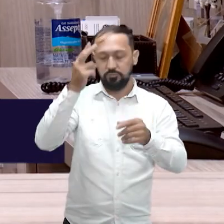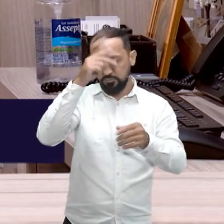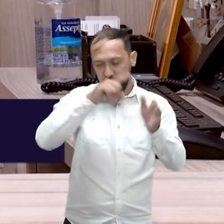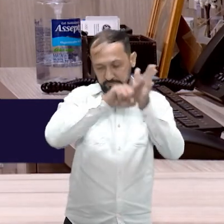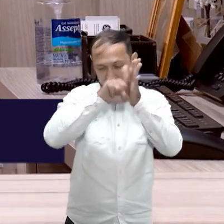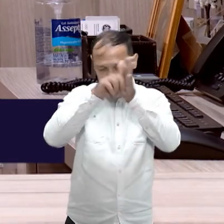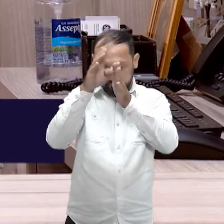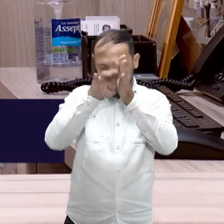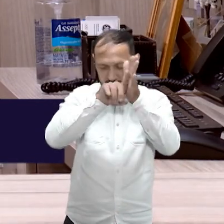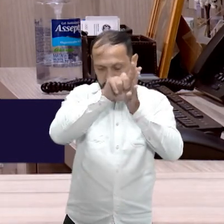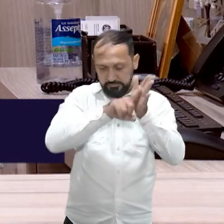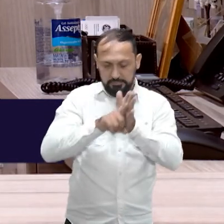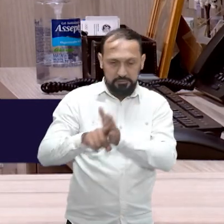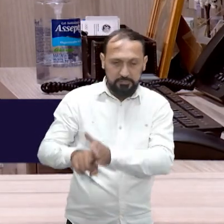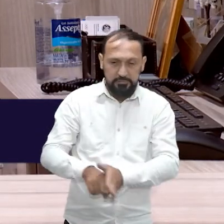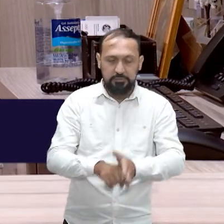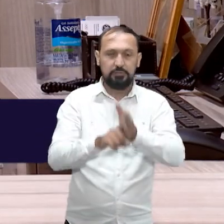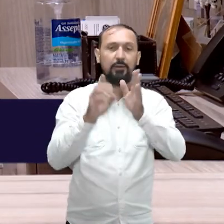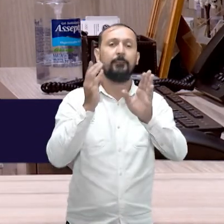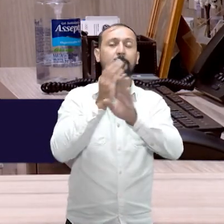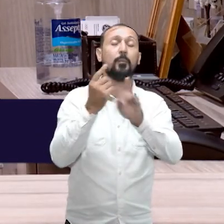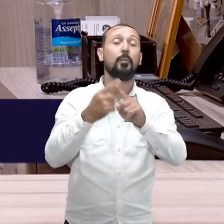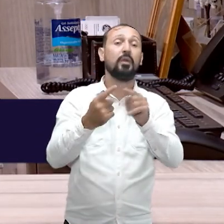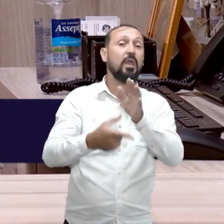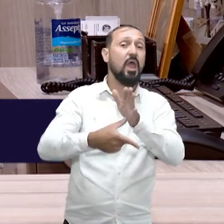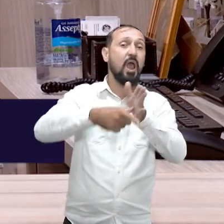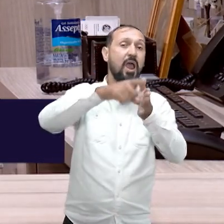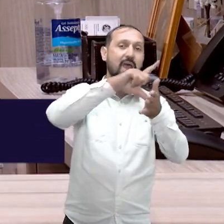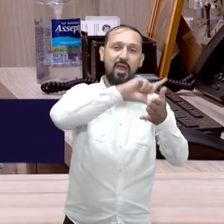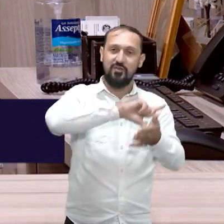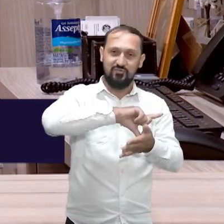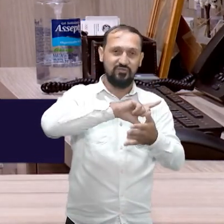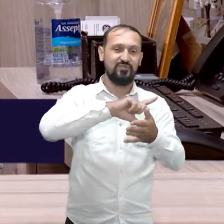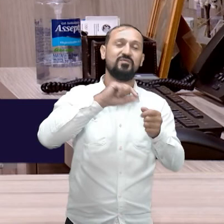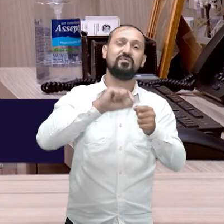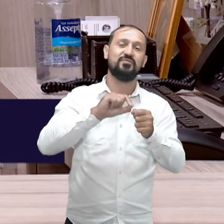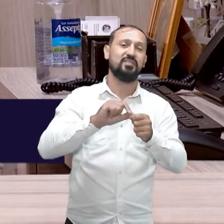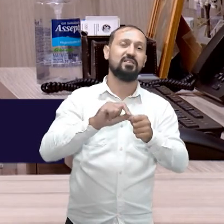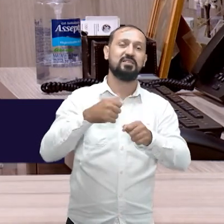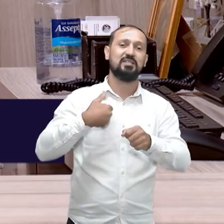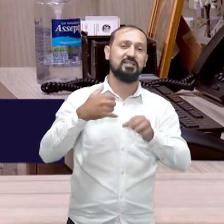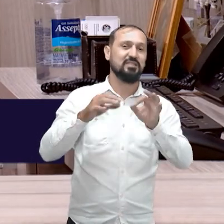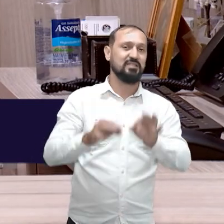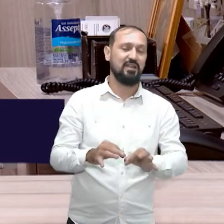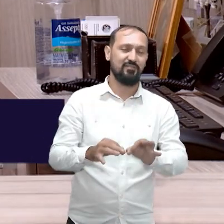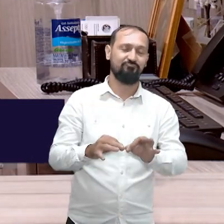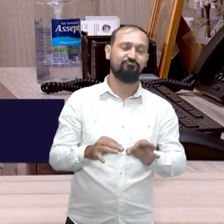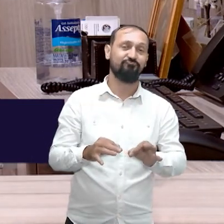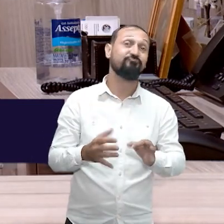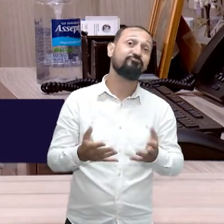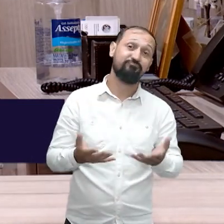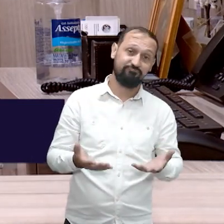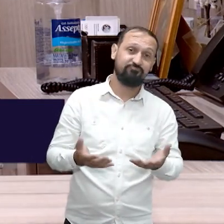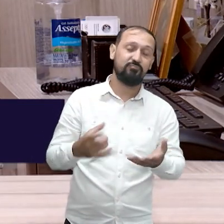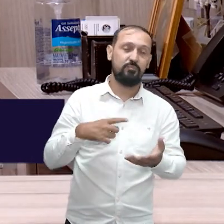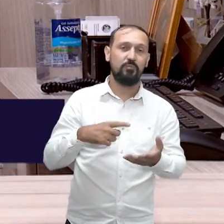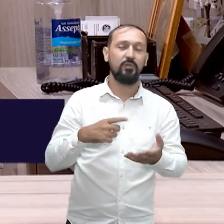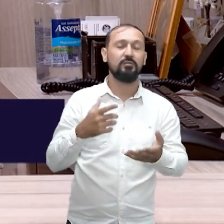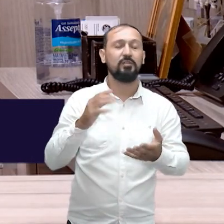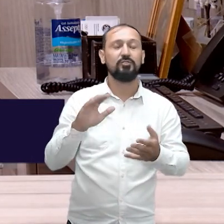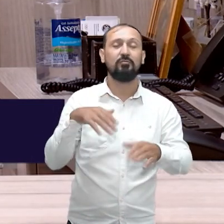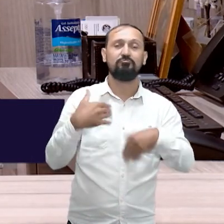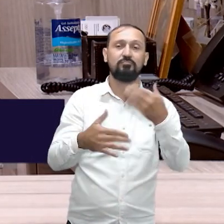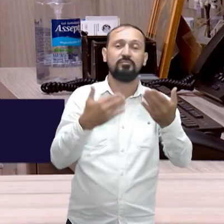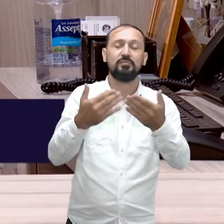nisso começa a revirar o paciente e vai descobrir que por ele não ter feito a prevenção na idade correta, no início,